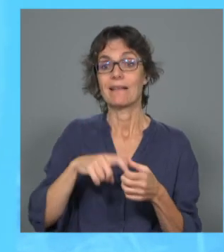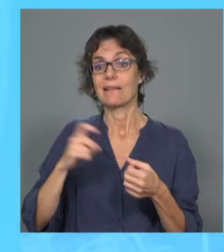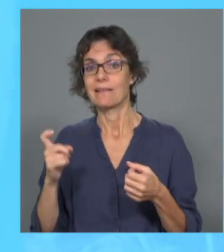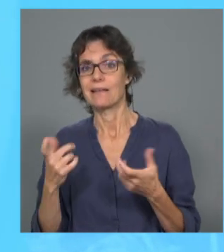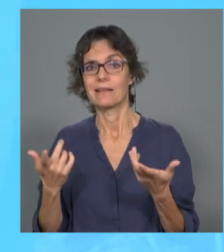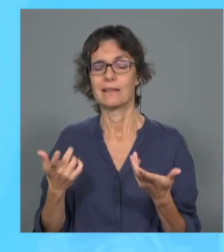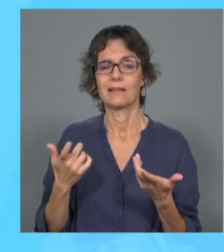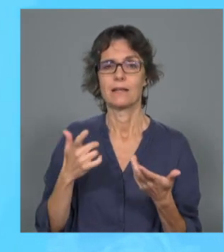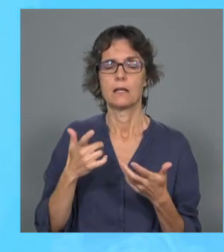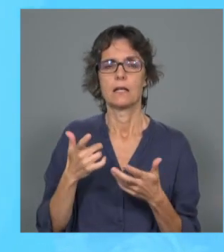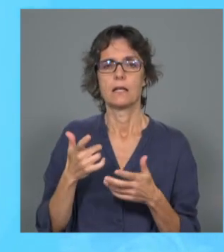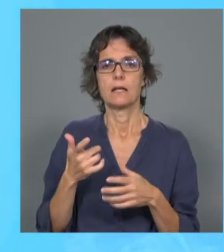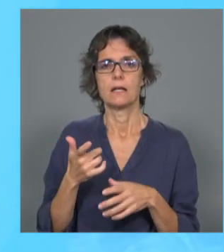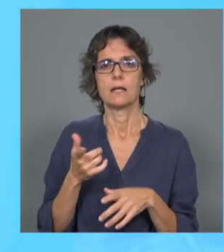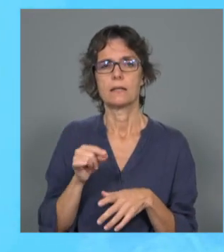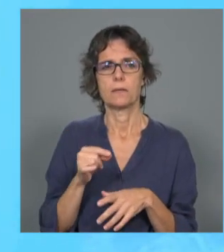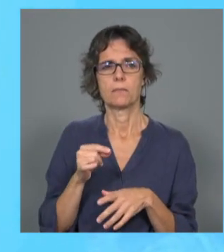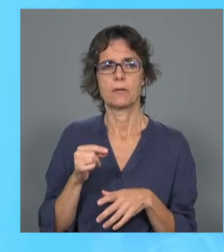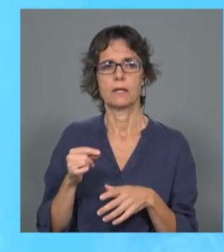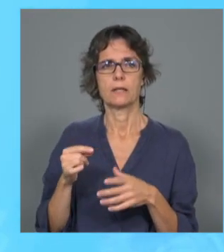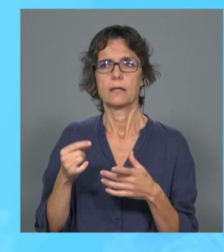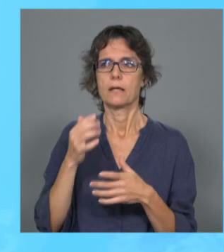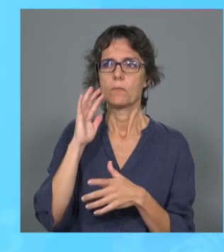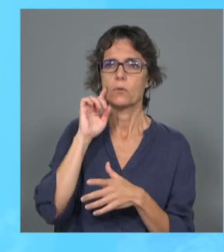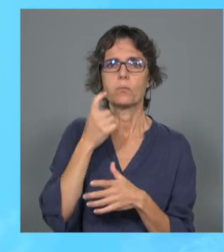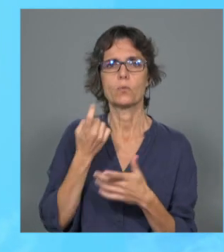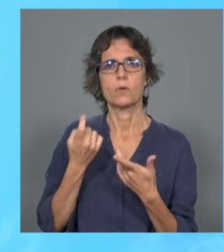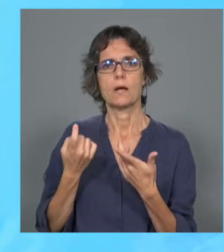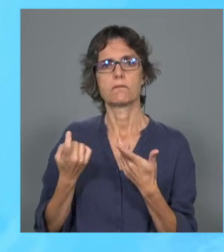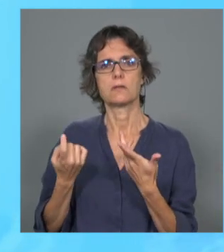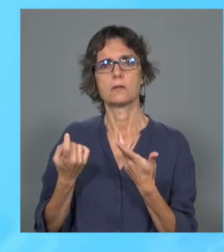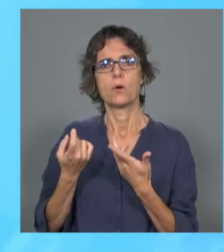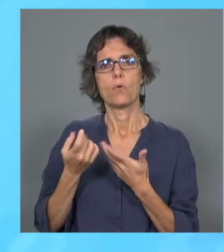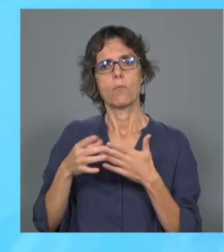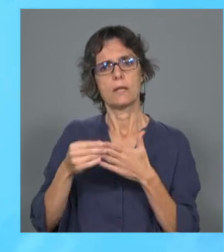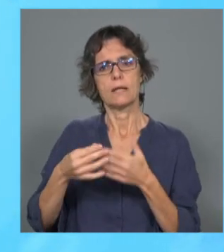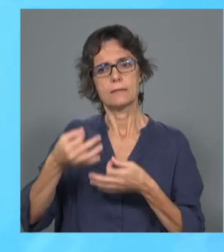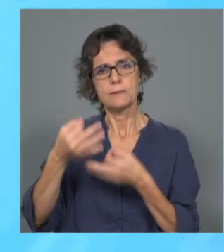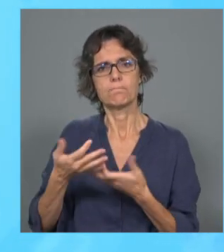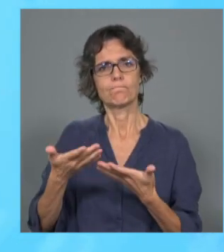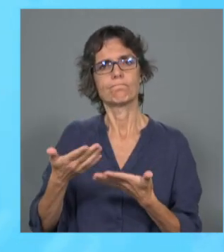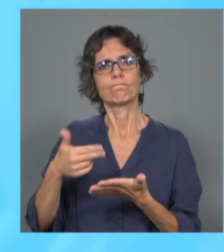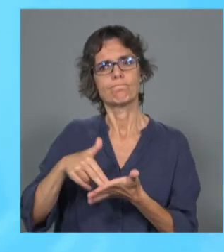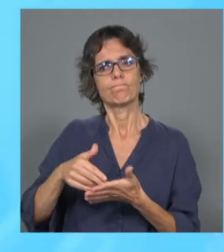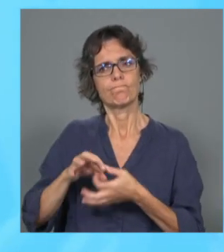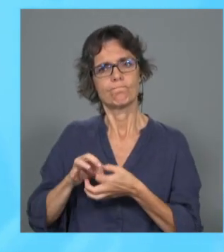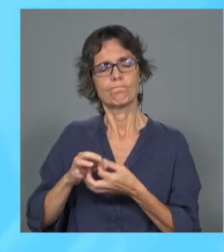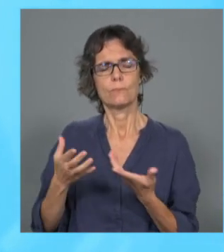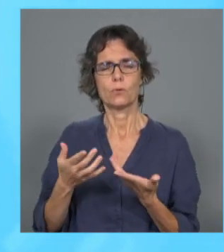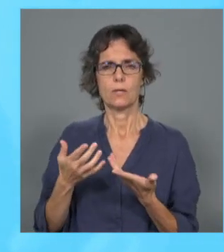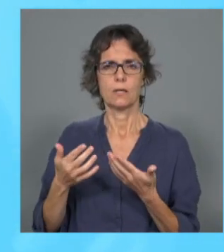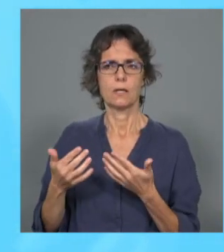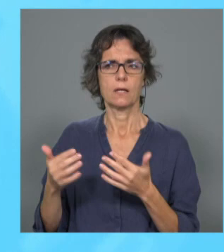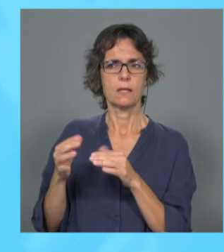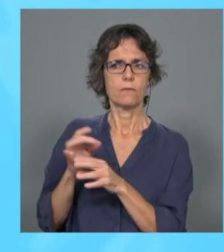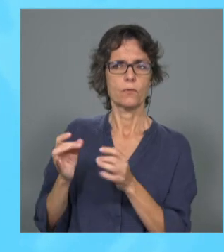deriva no sentido de uma liderança mais firme e de objetivos mais comuns, esta situação também de coesão em